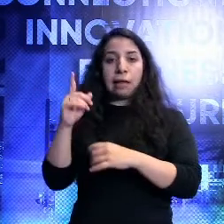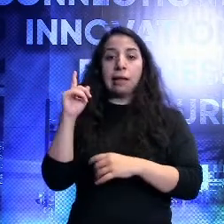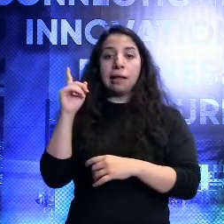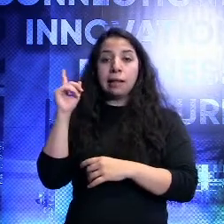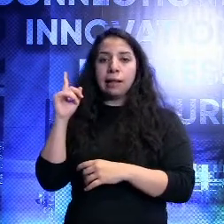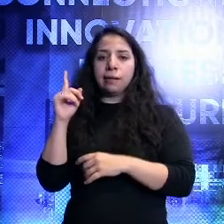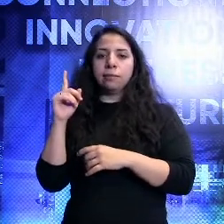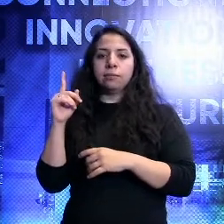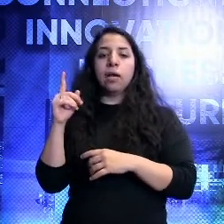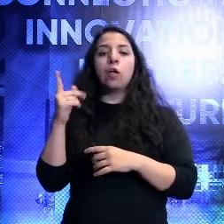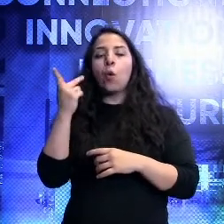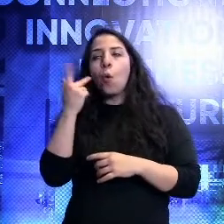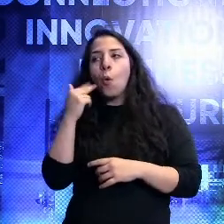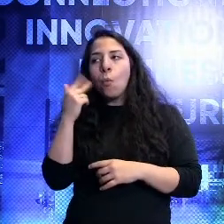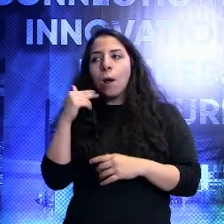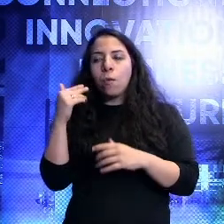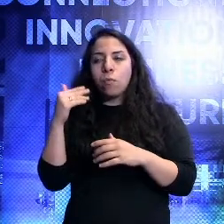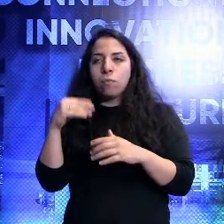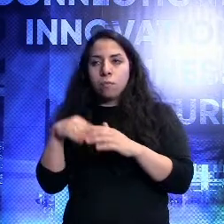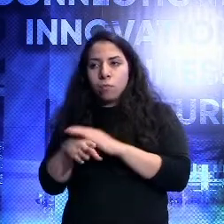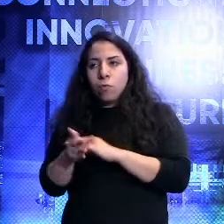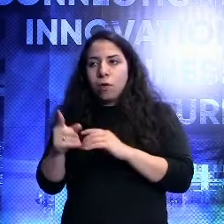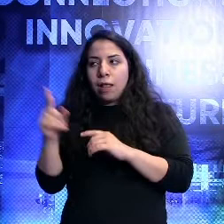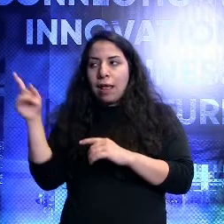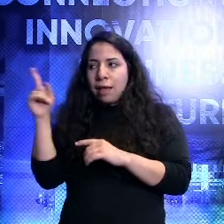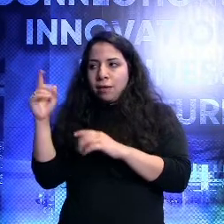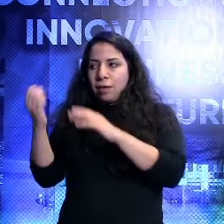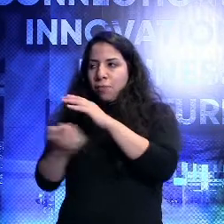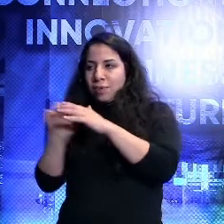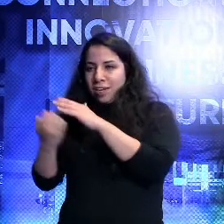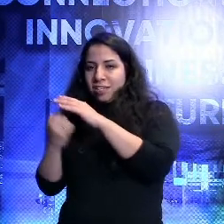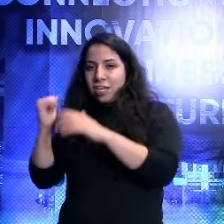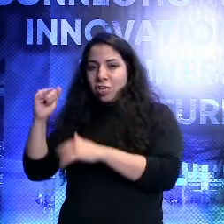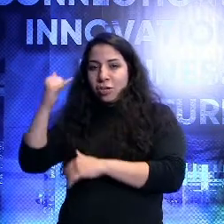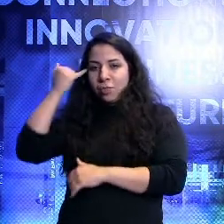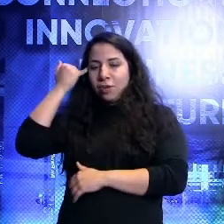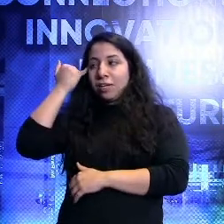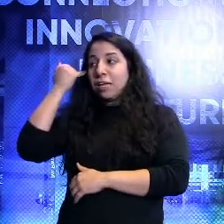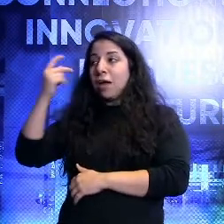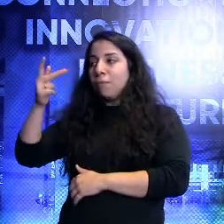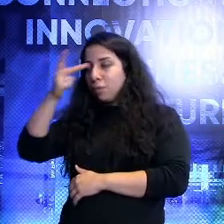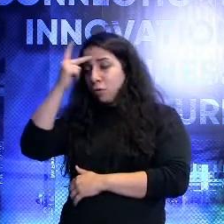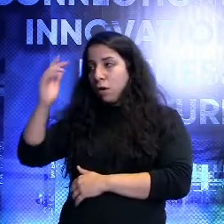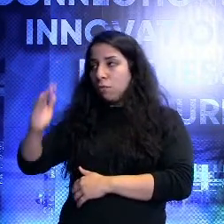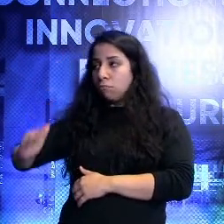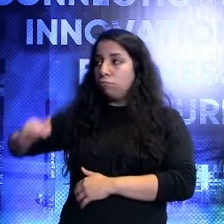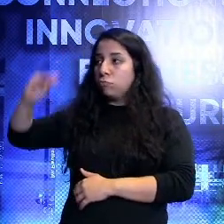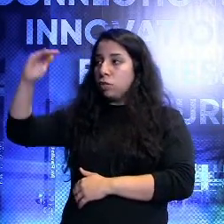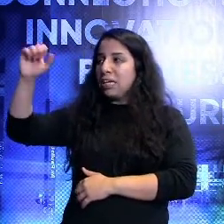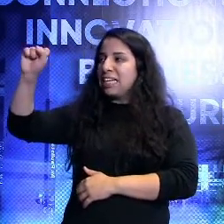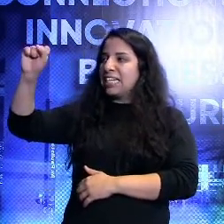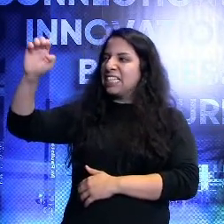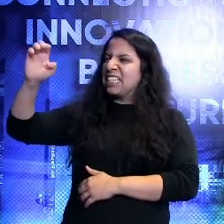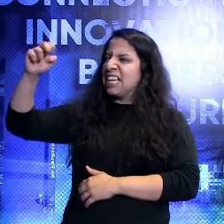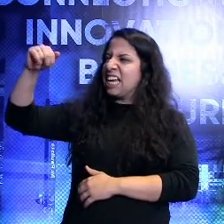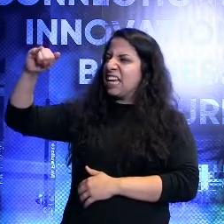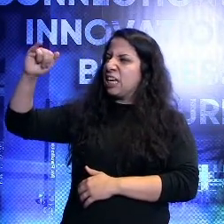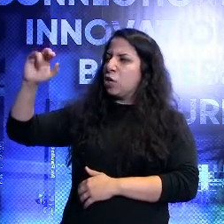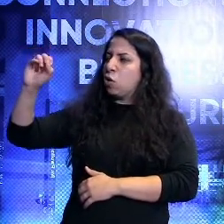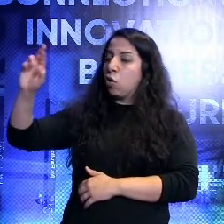muito comum nas empresas japonesas você encostar num cara sênior, o cara mais júnior do mundo, durante 2, 3 anos, para o cara